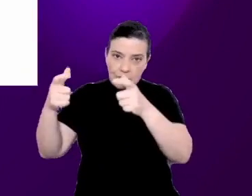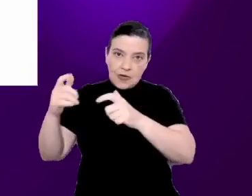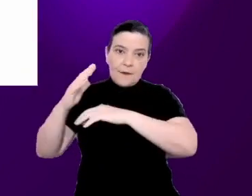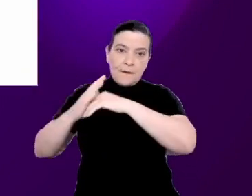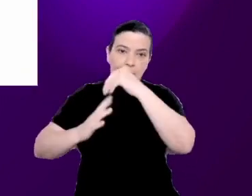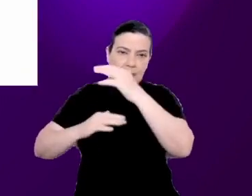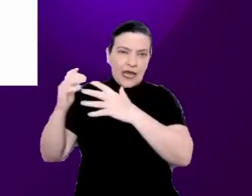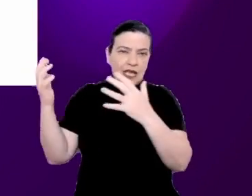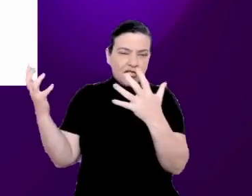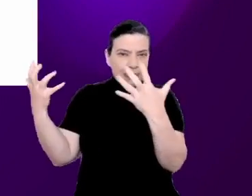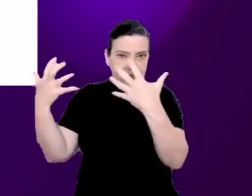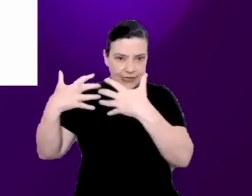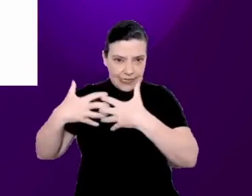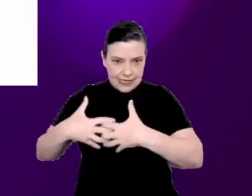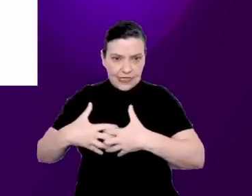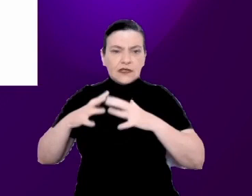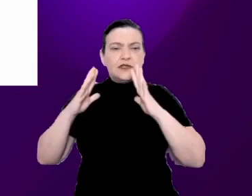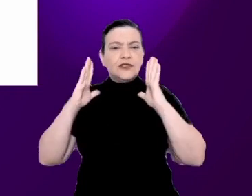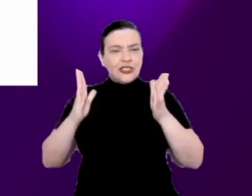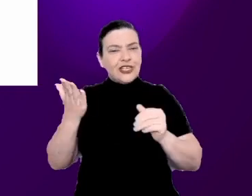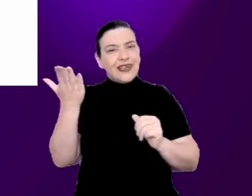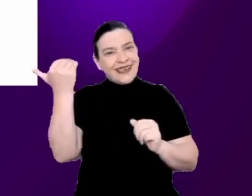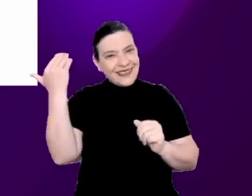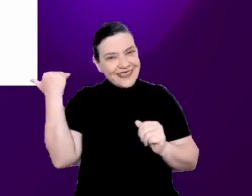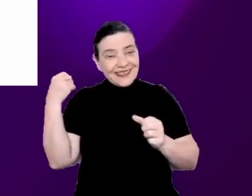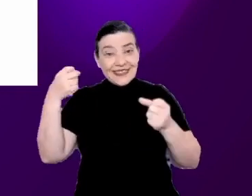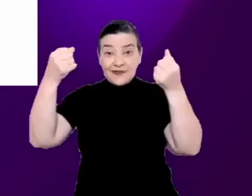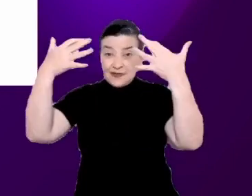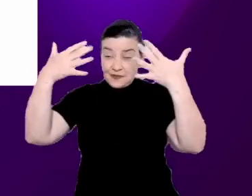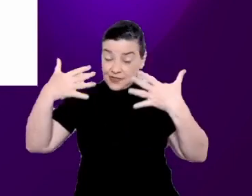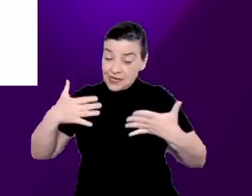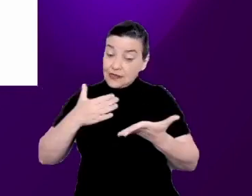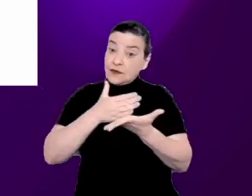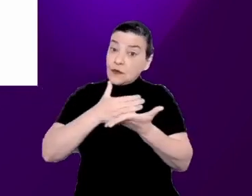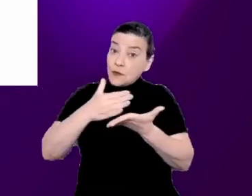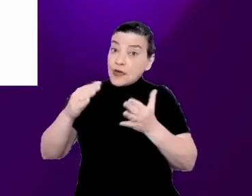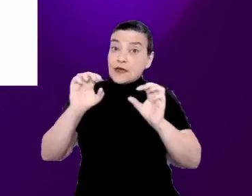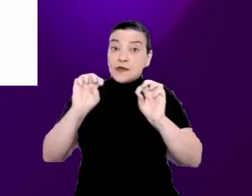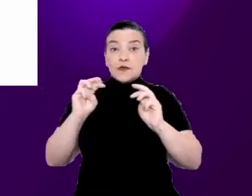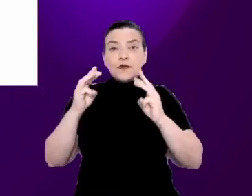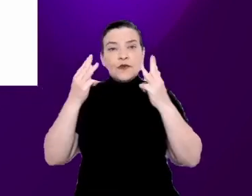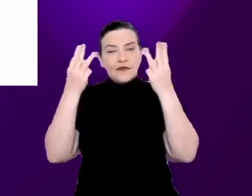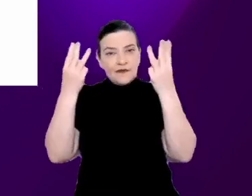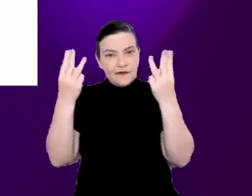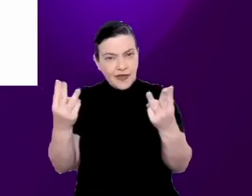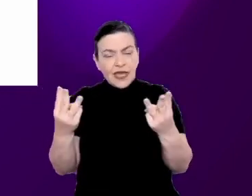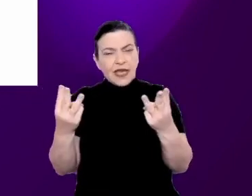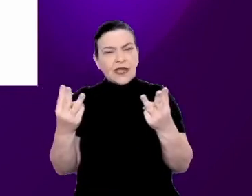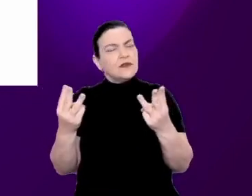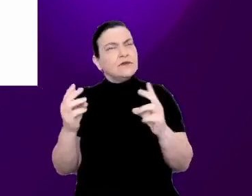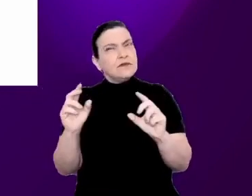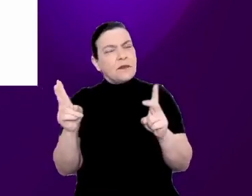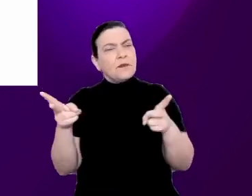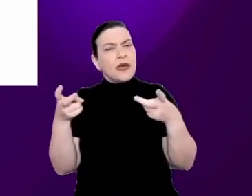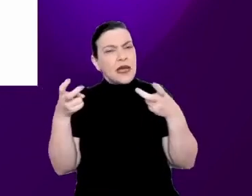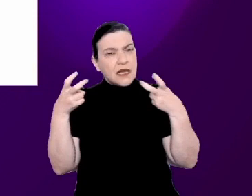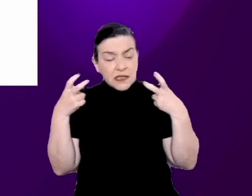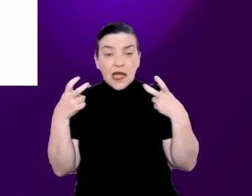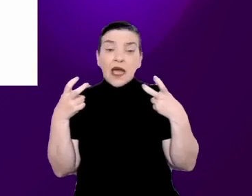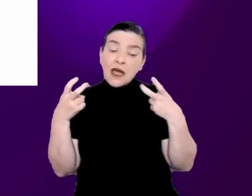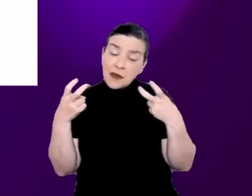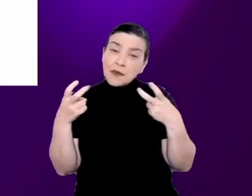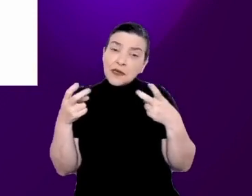bem, então como a gente já até ouviu aqui um pouquinho desde o início, né, do evento, logo cedo, a gente, né, percebe que